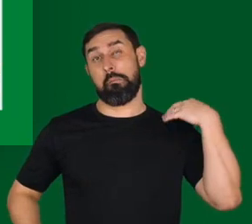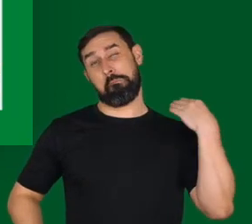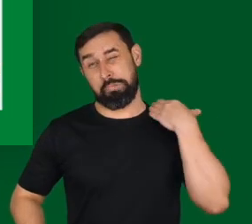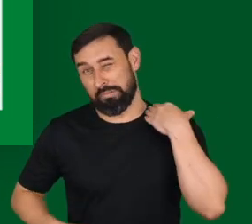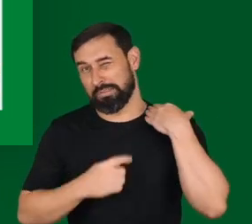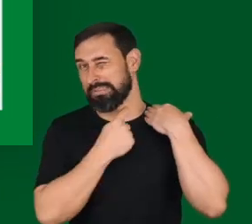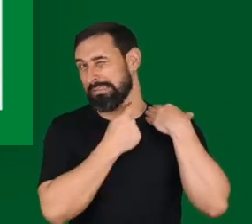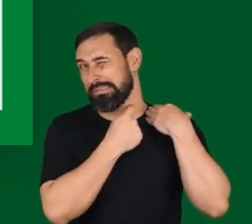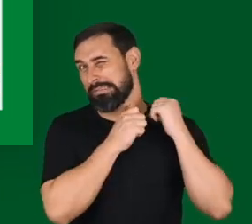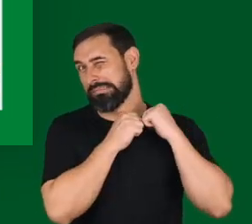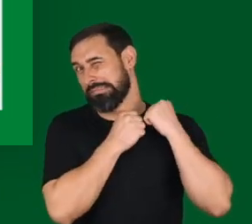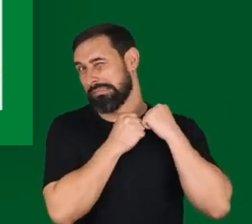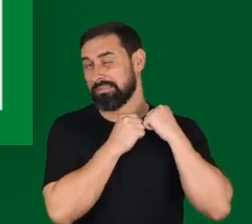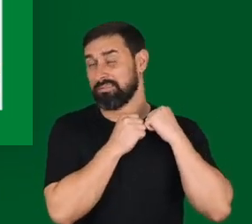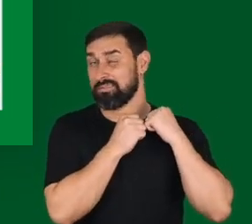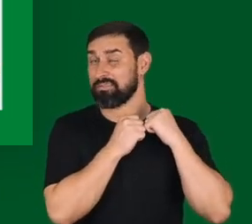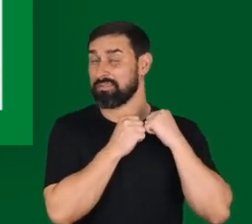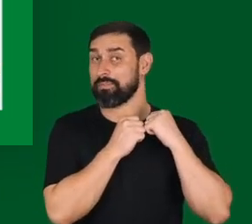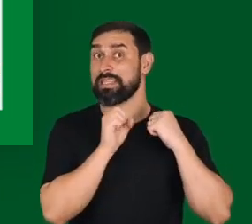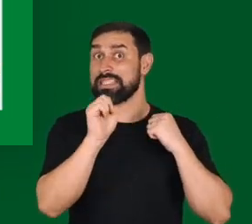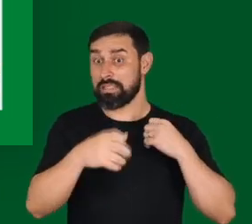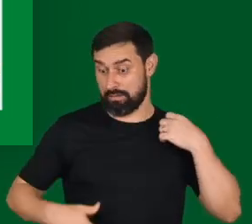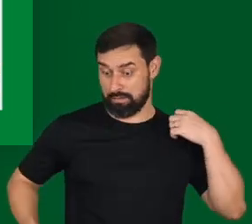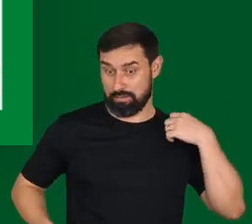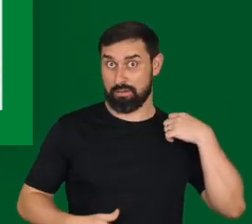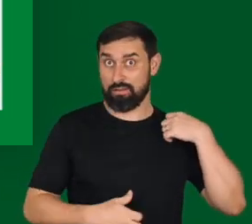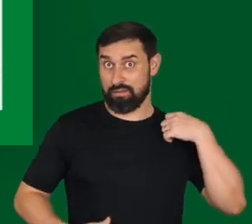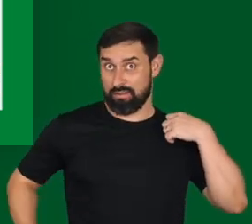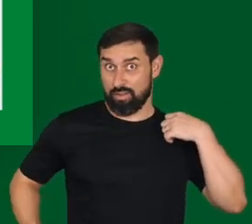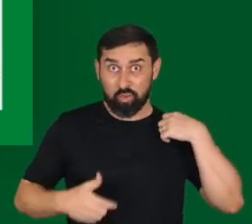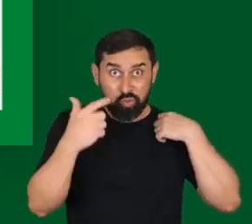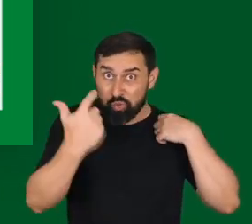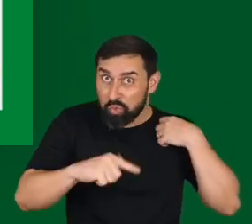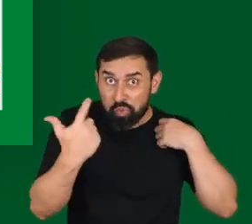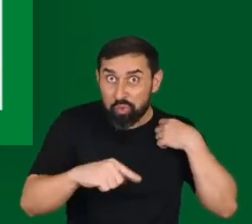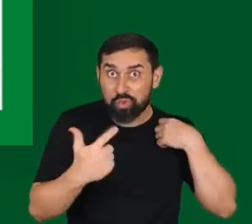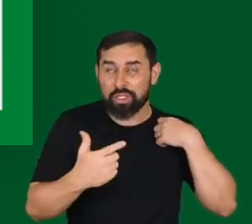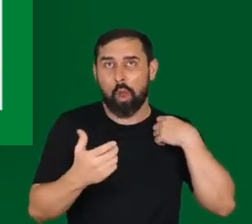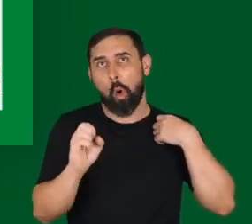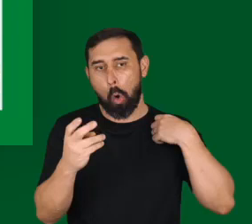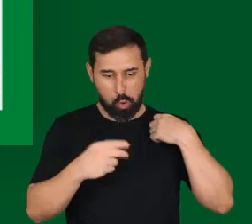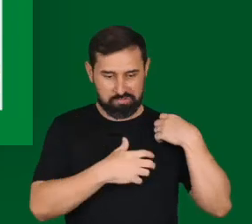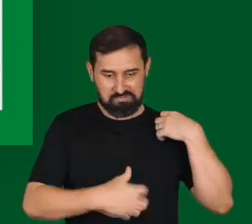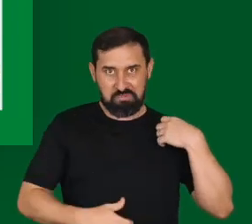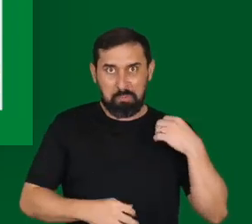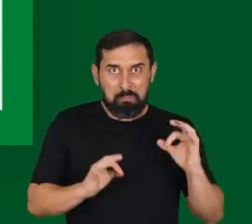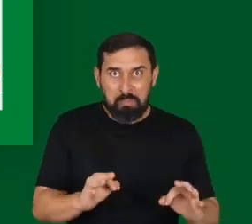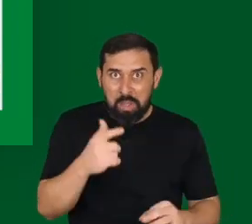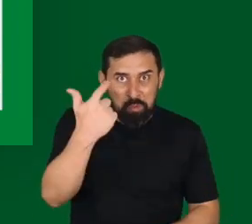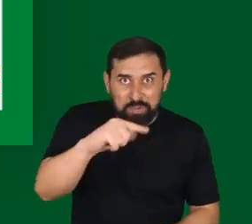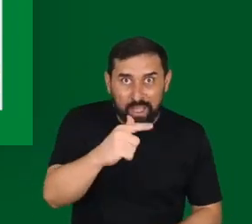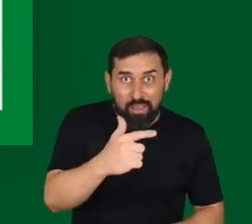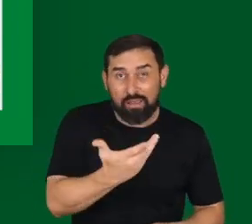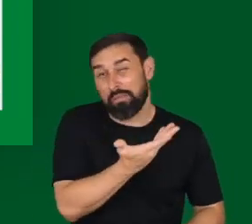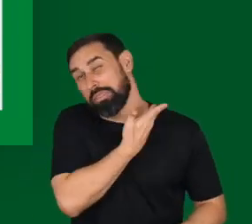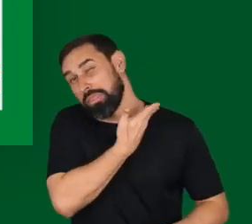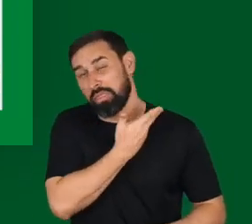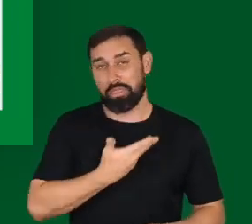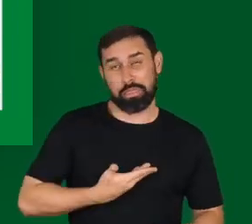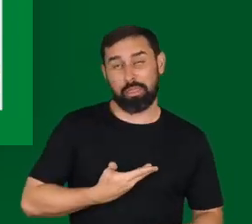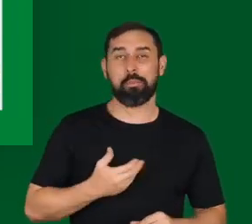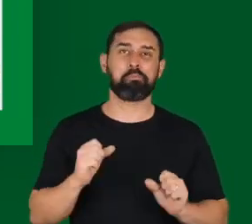no pescoço, né? Se ele não estava com cinto de segurança, com assento de elevação, se não estava adequada, passando realmente sobre o